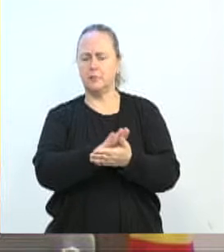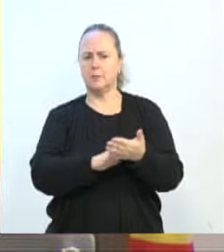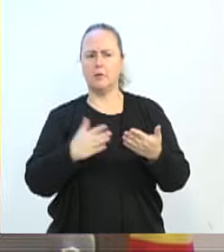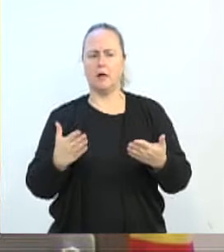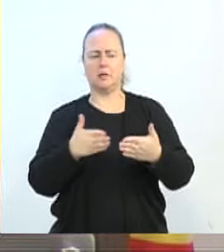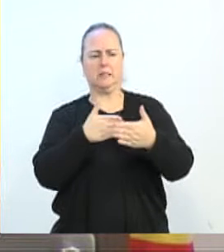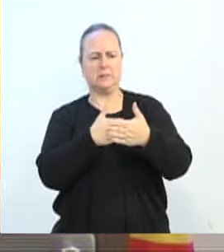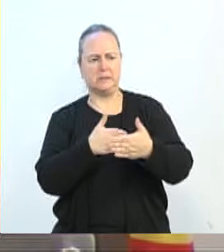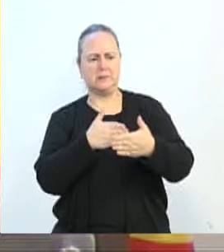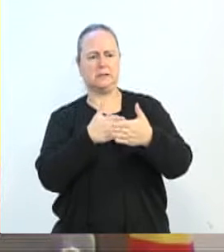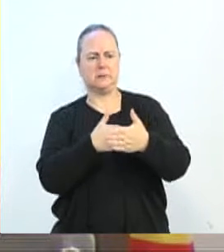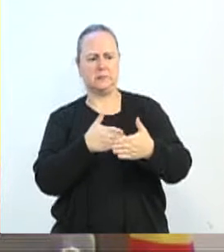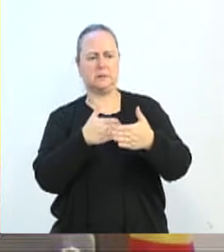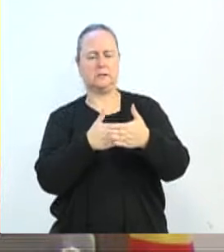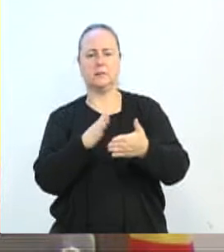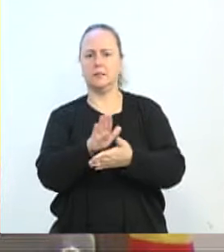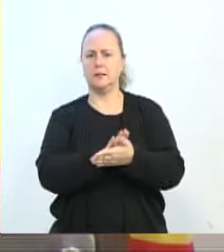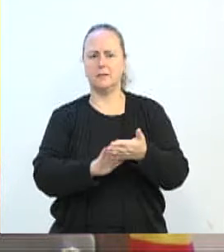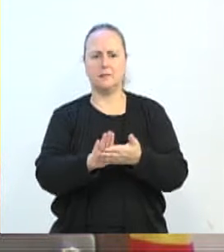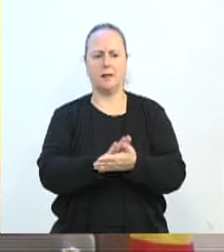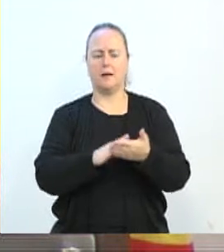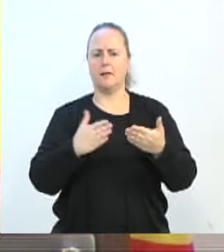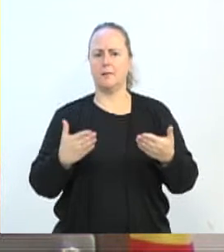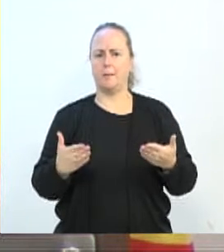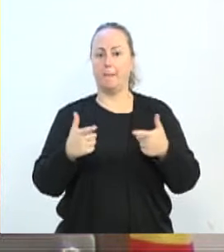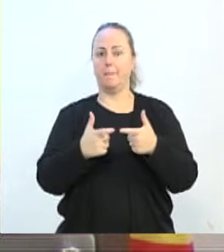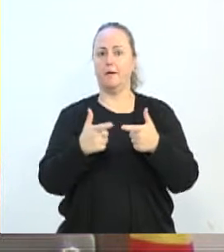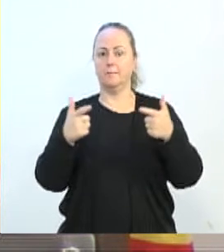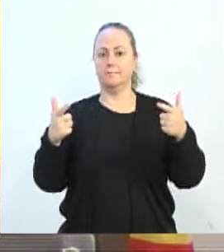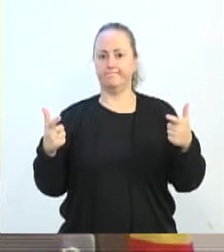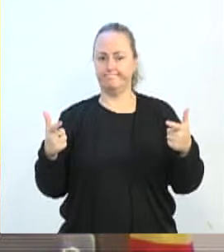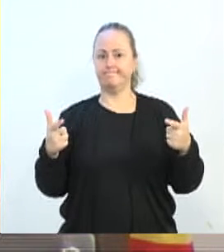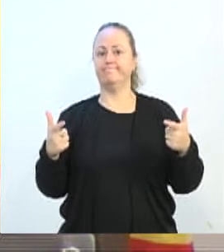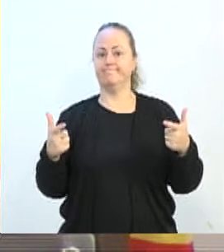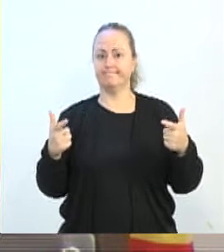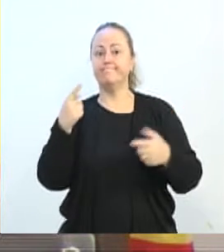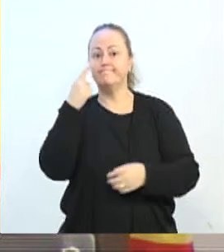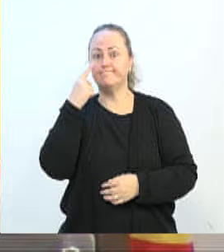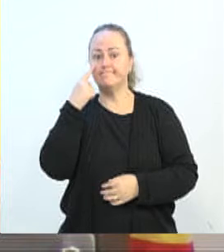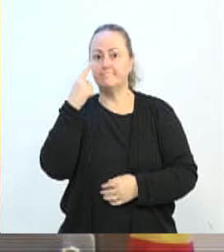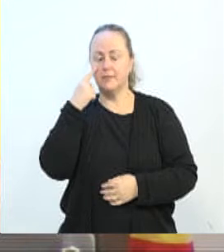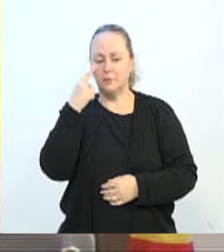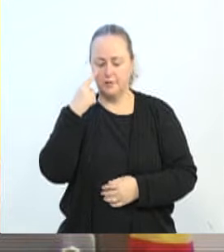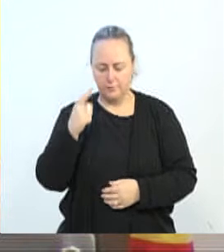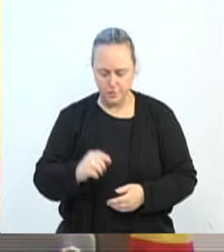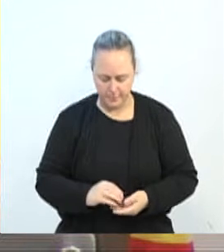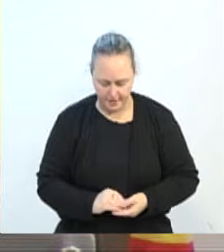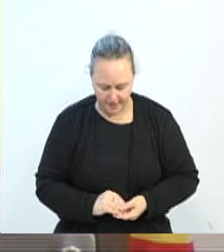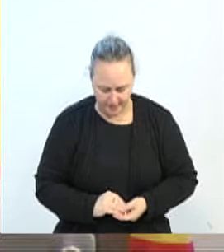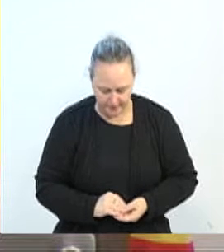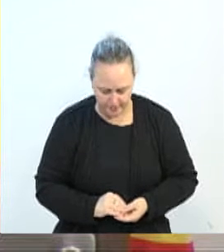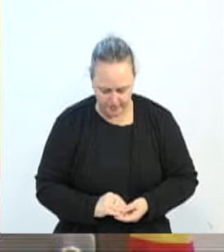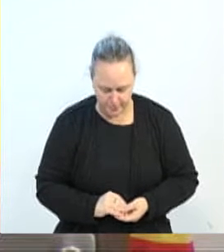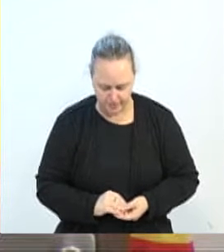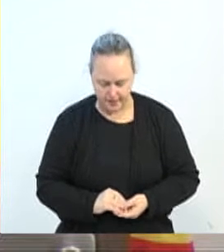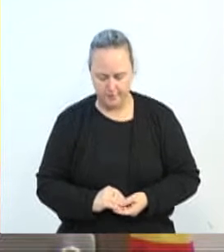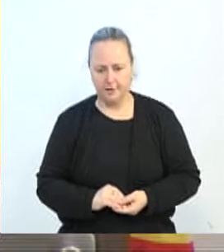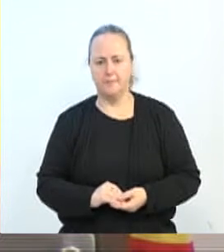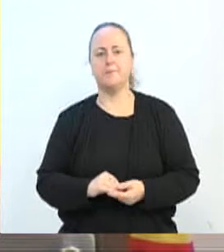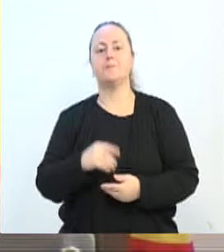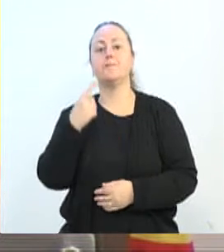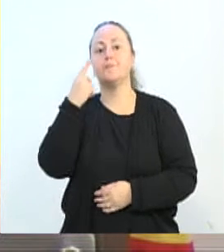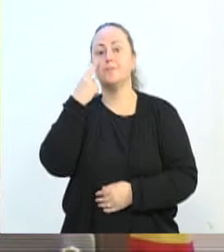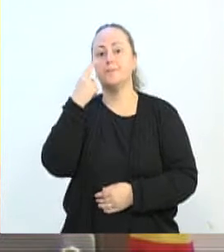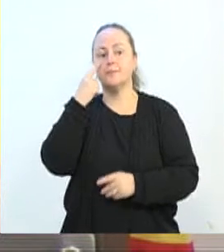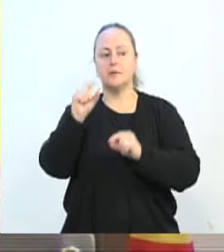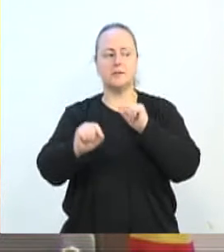bloqueio de estradas rodovias vias públicas a maioria da população com relação à situação do grande Garcia penso que as autoridades responsáveis juntamente com